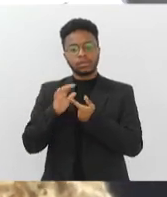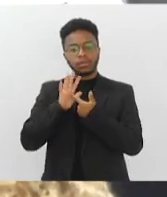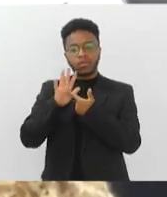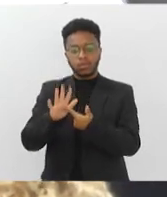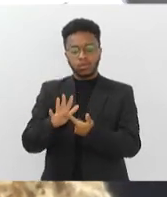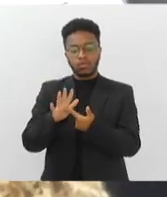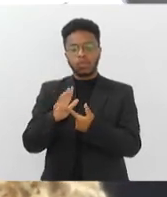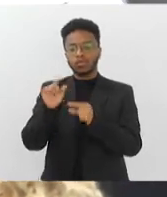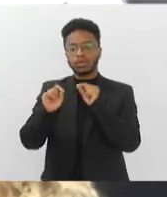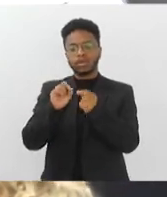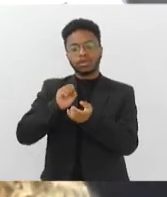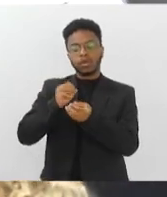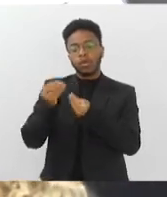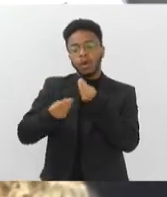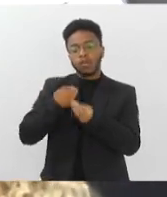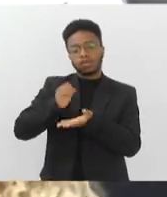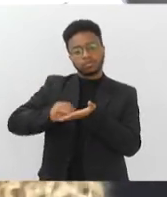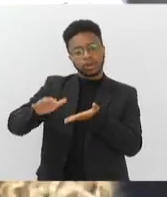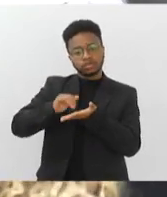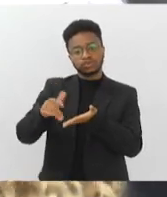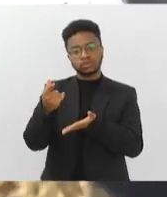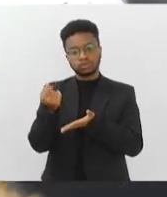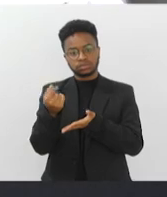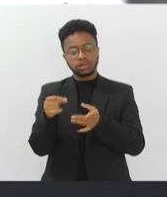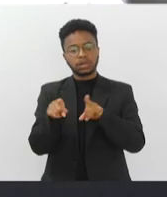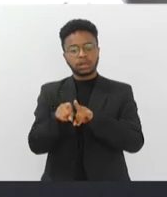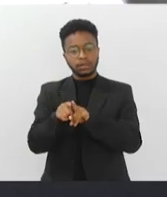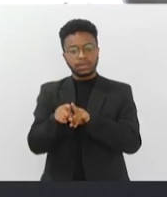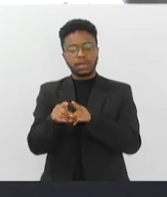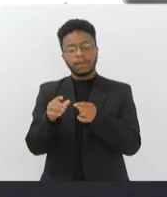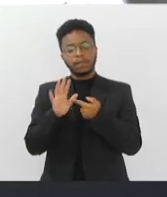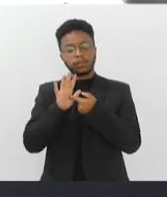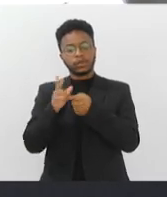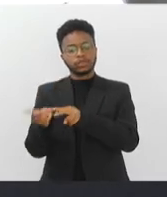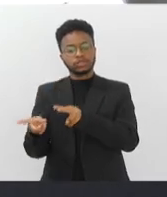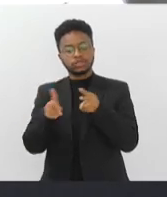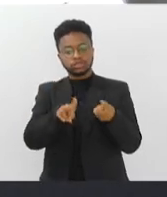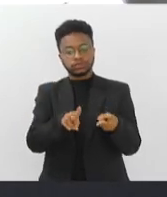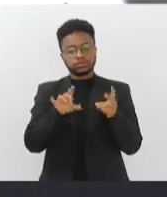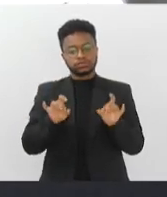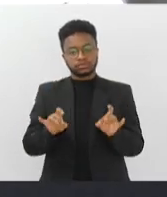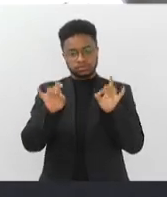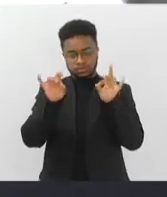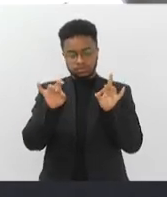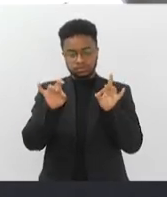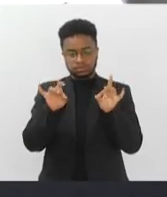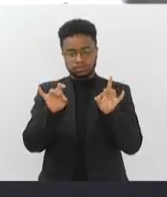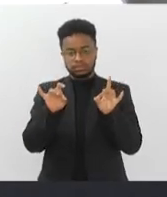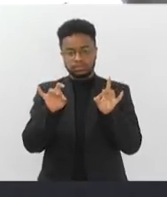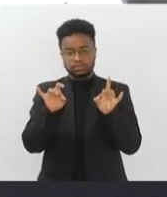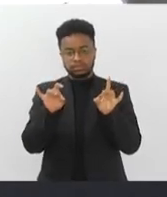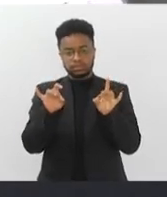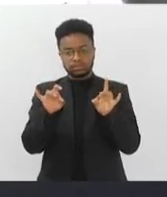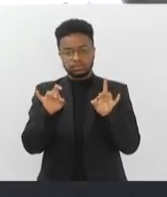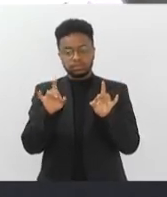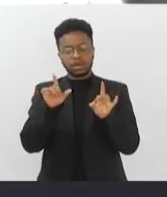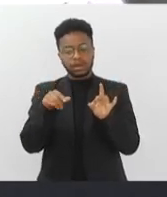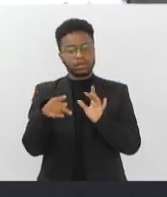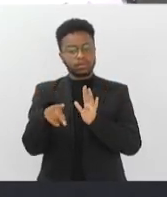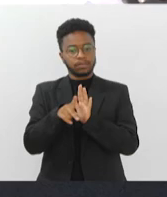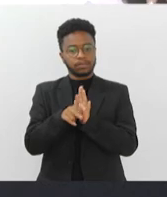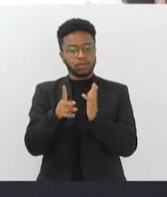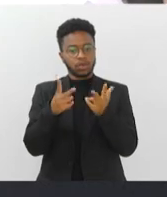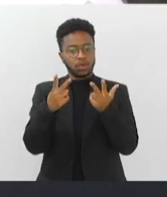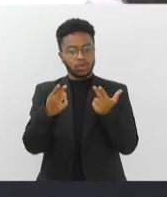recursos recebidos na forma de transferência especial. A transferência especial é exatamente o que está